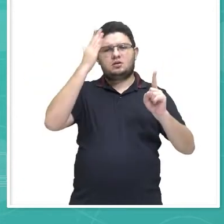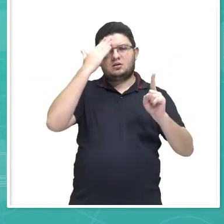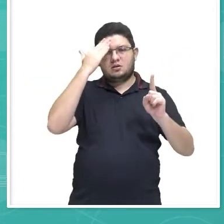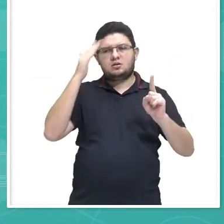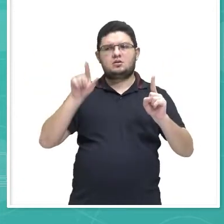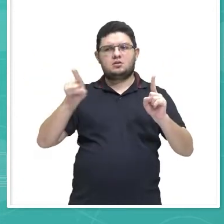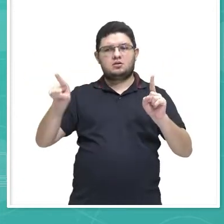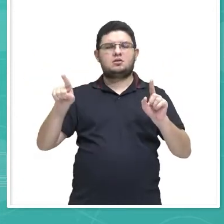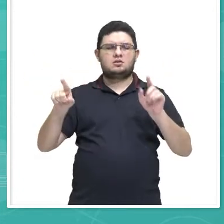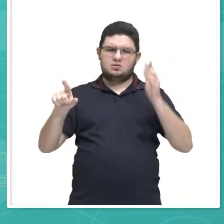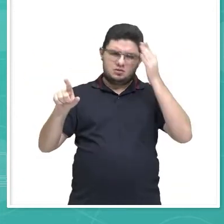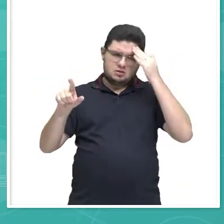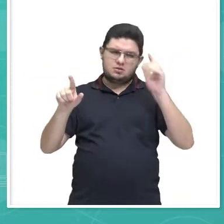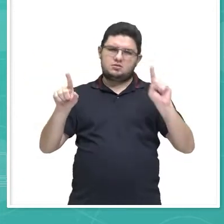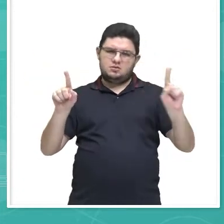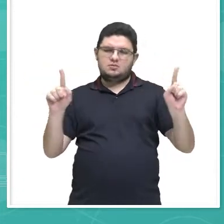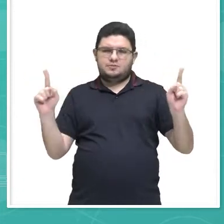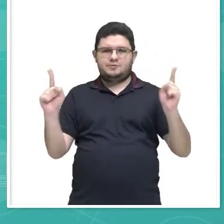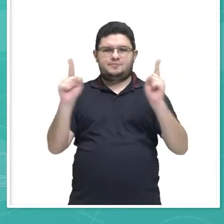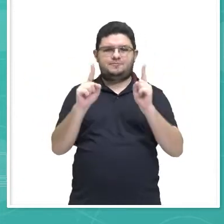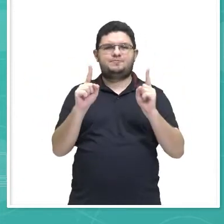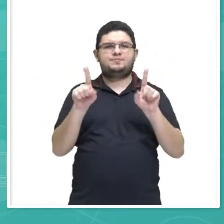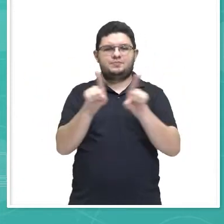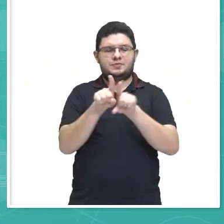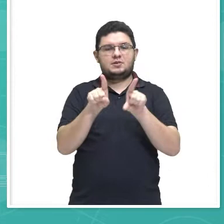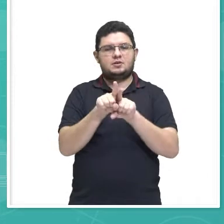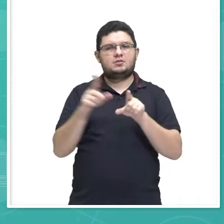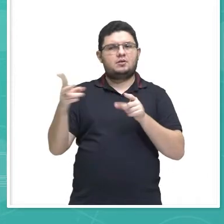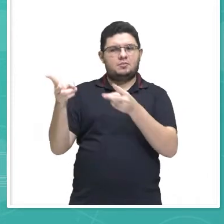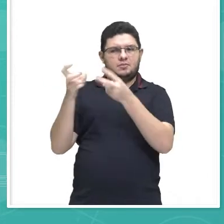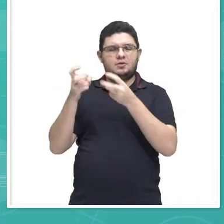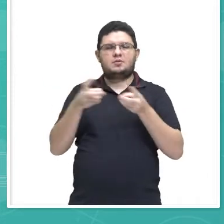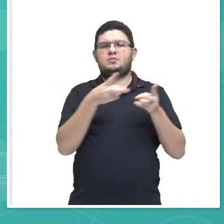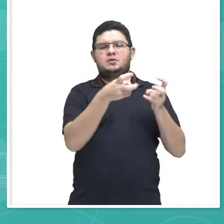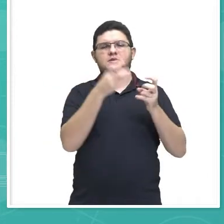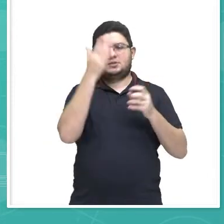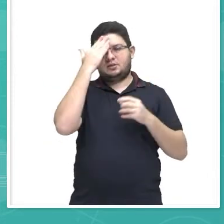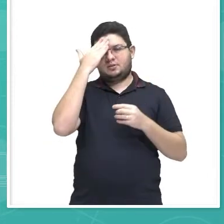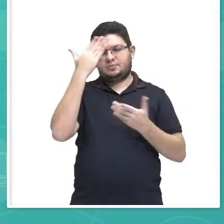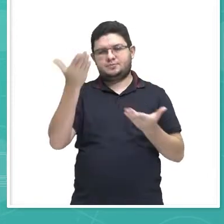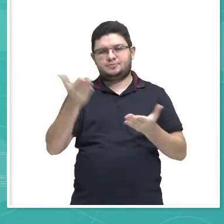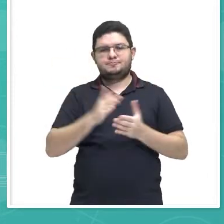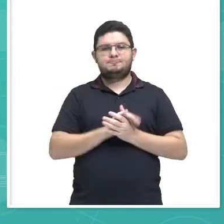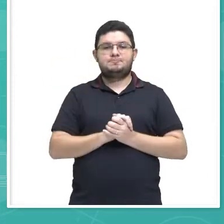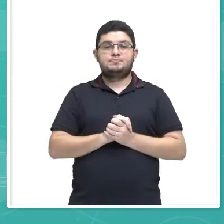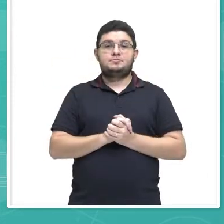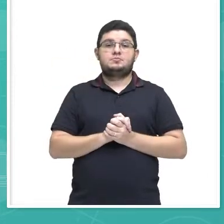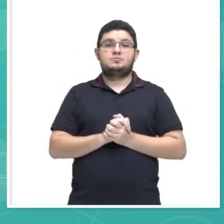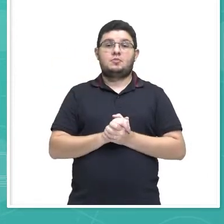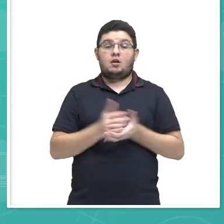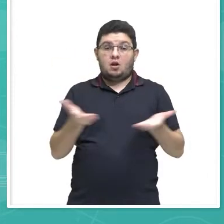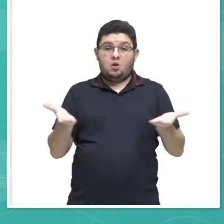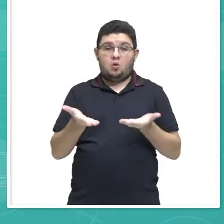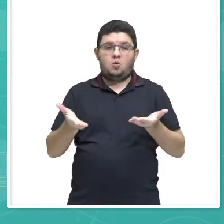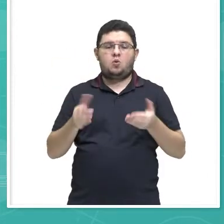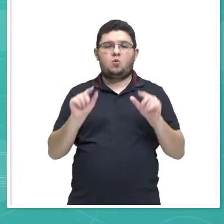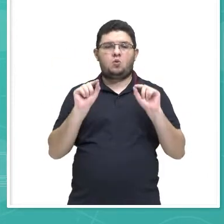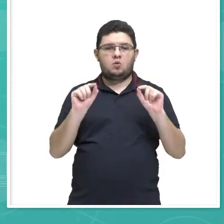os árbitros poderem identificá-los com mais praticidade. Agora vamos falar sobre